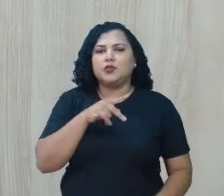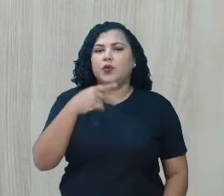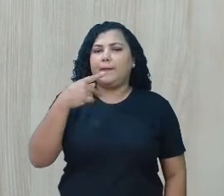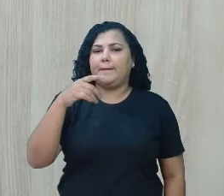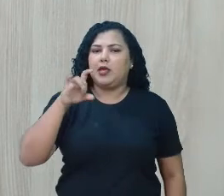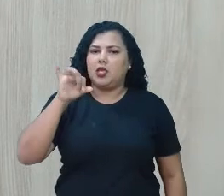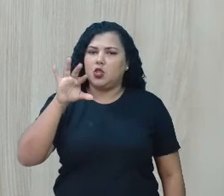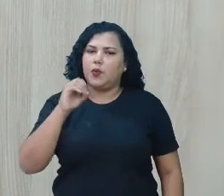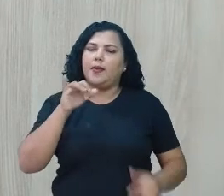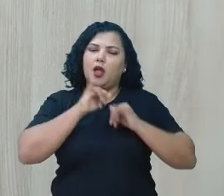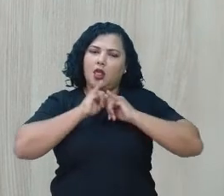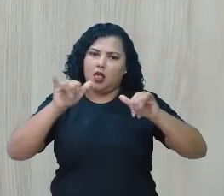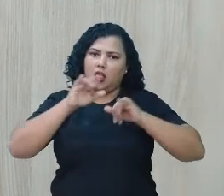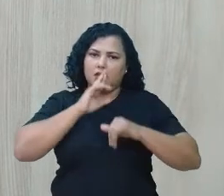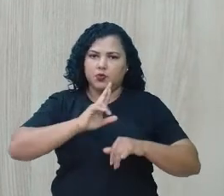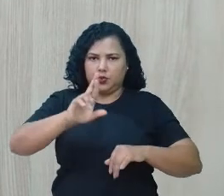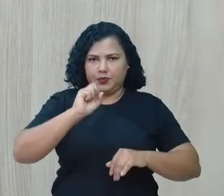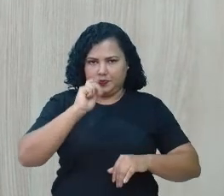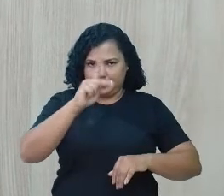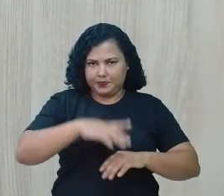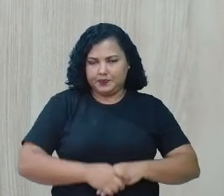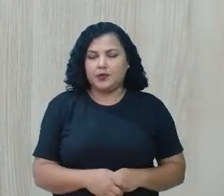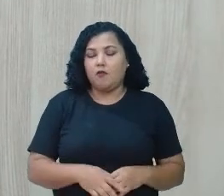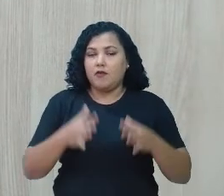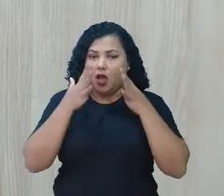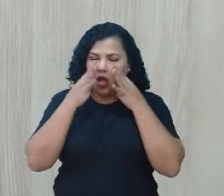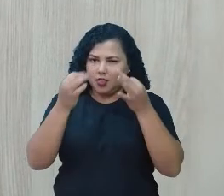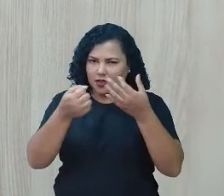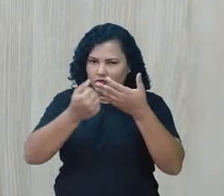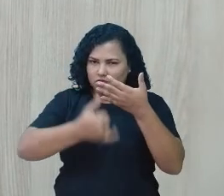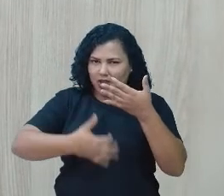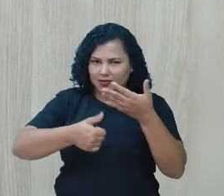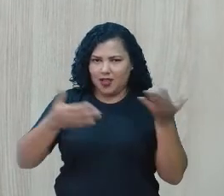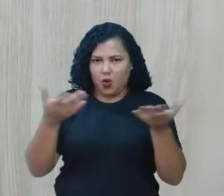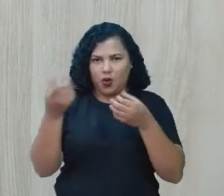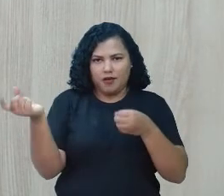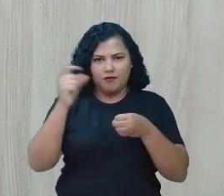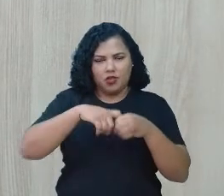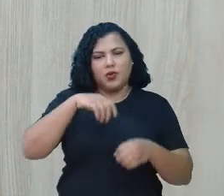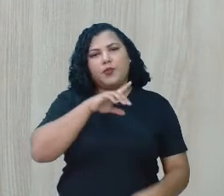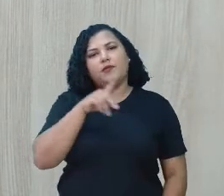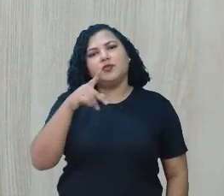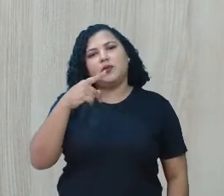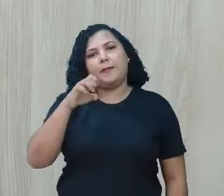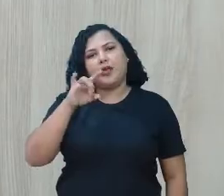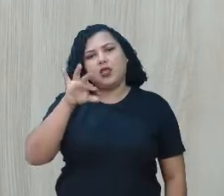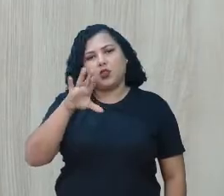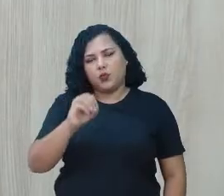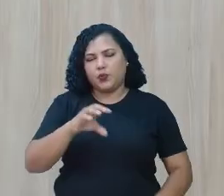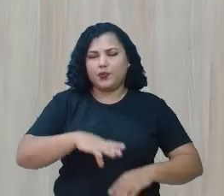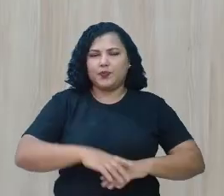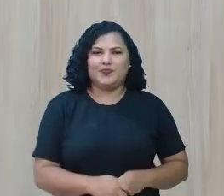ele repassar algum desses conceitos, tá certo? Vou ficar atento aqui, e agora é com o professor Pedro novamente. Vai lá, Pedro.